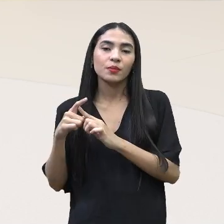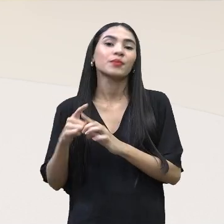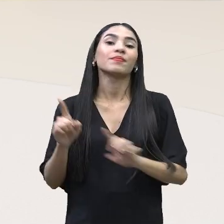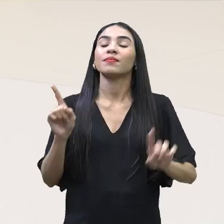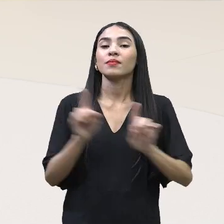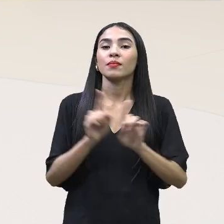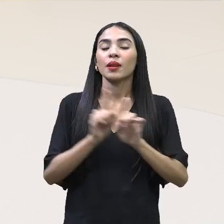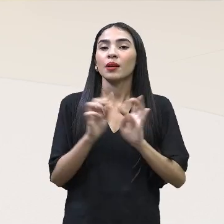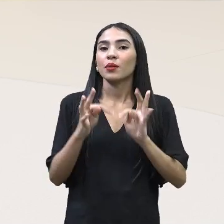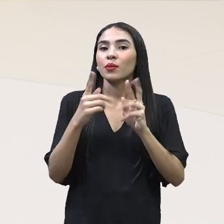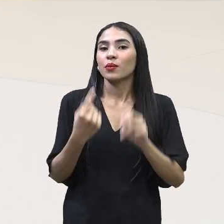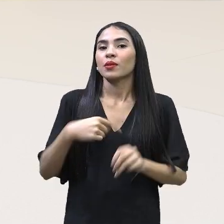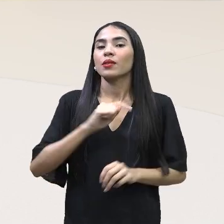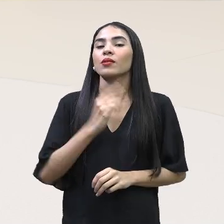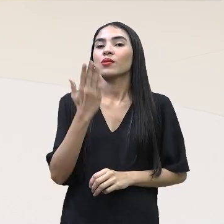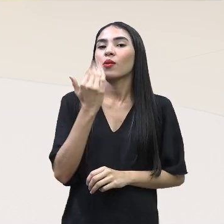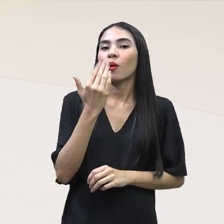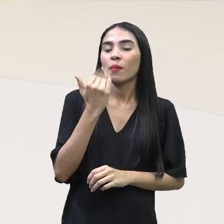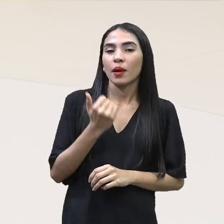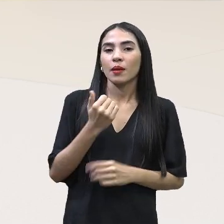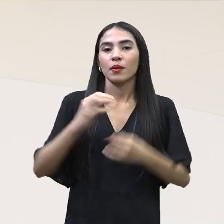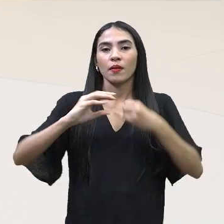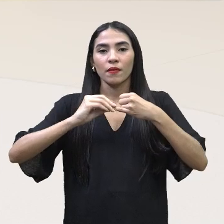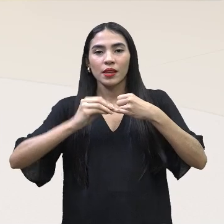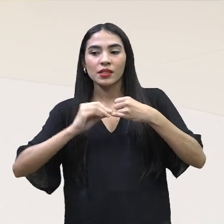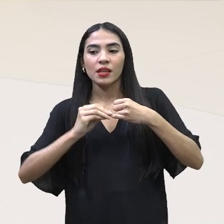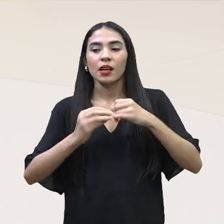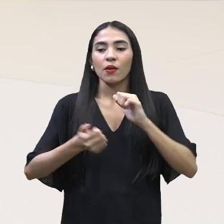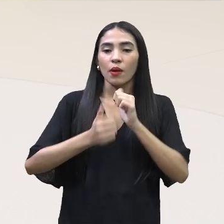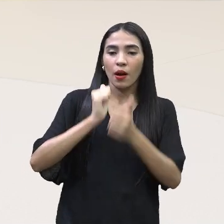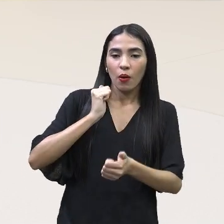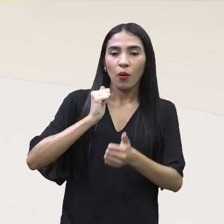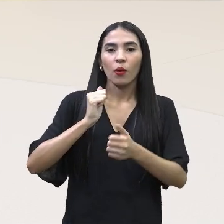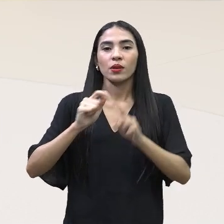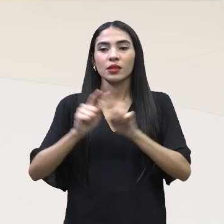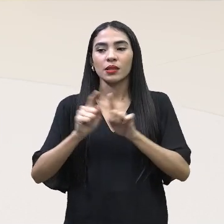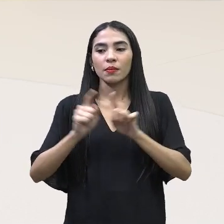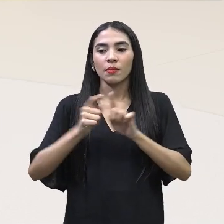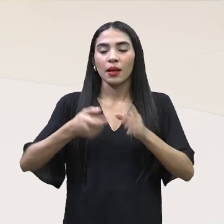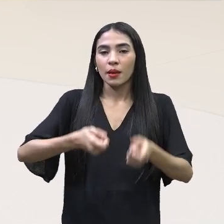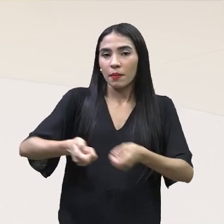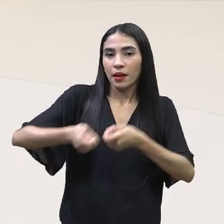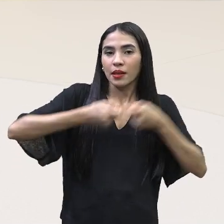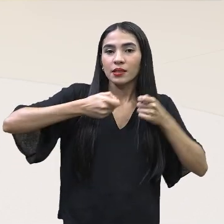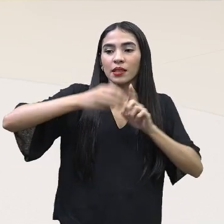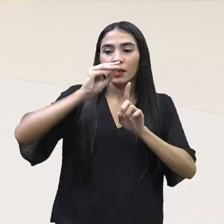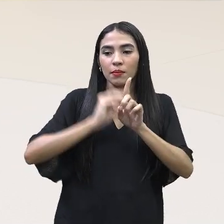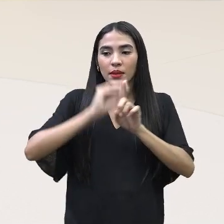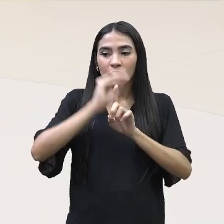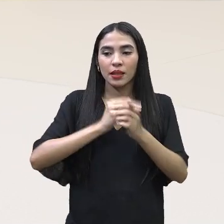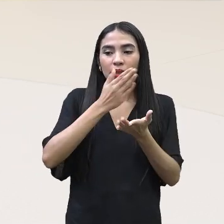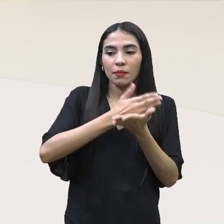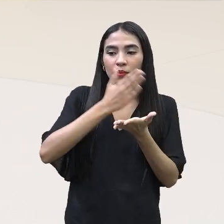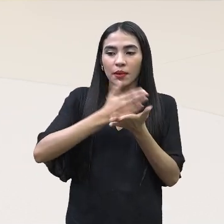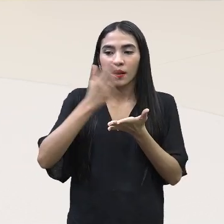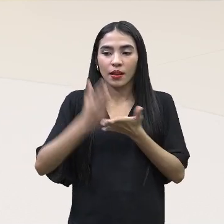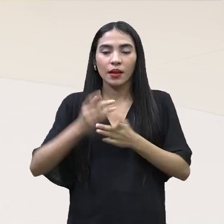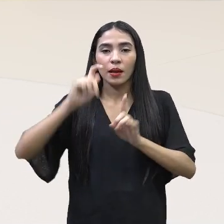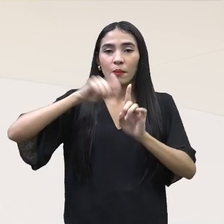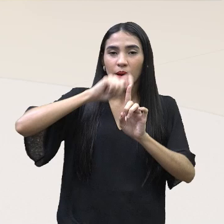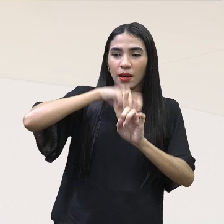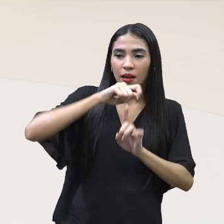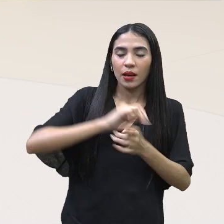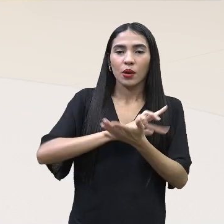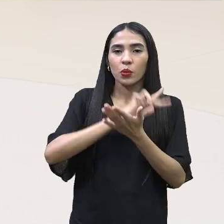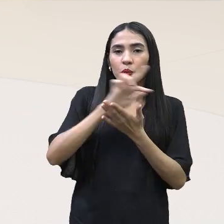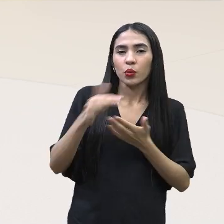contar que tudo que nós ingerimos, feijão, arroz, macaxeira, batata, banana, pacovan, seja o que for, tudo